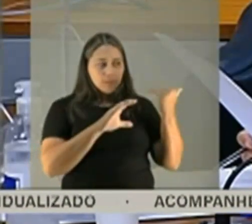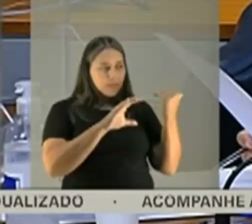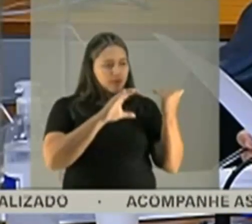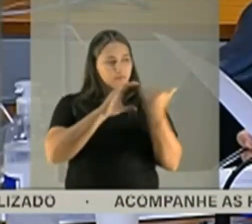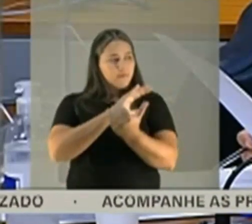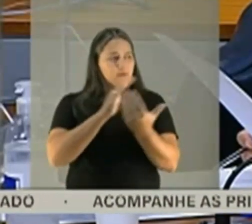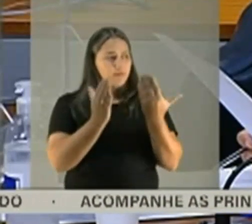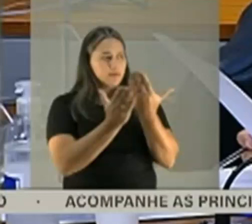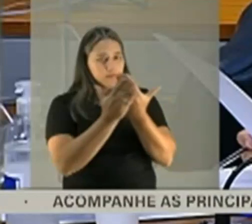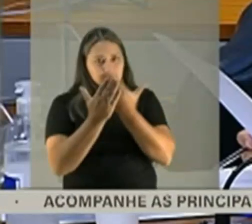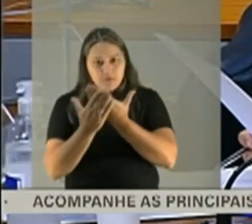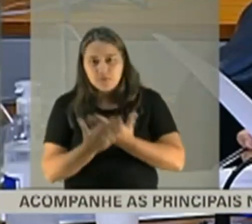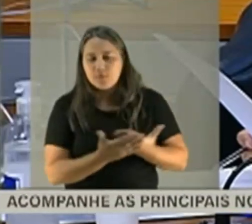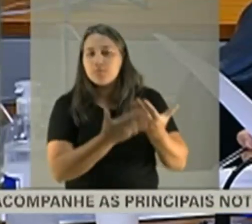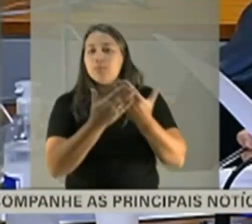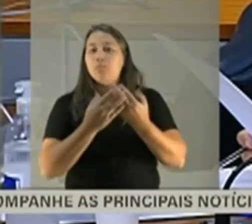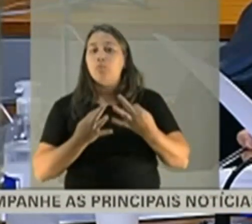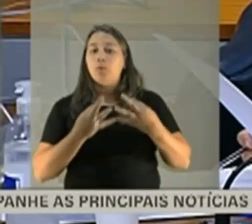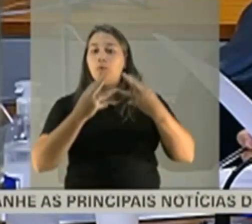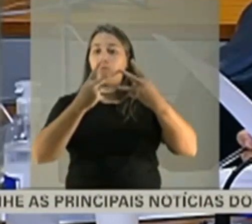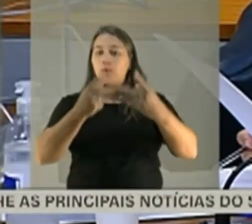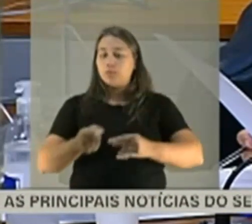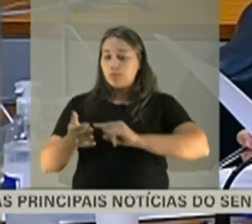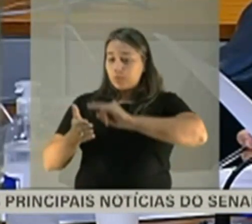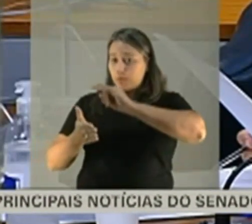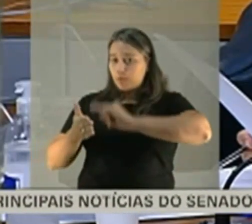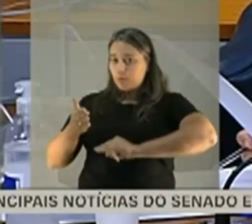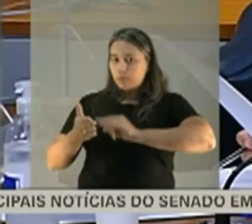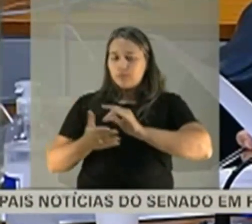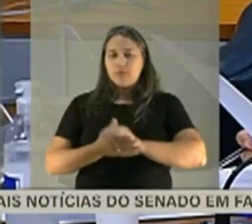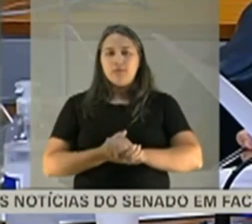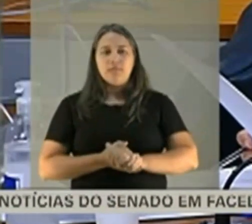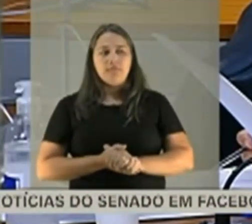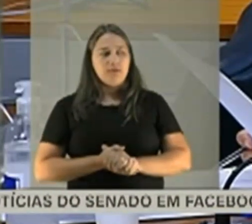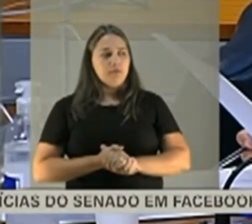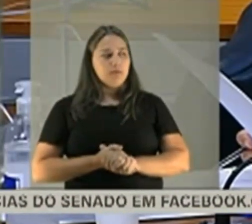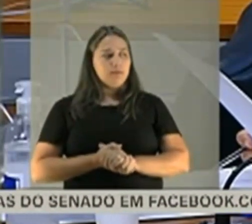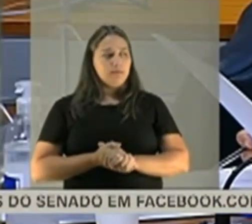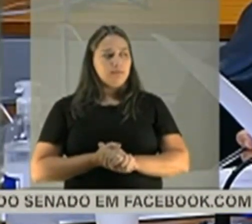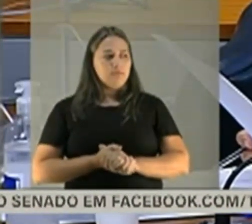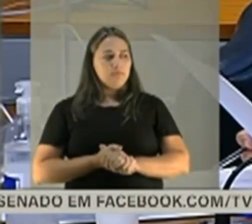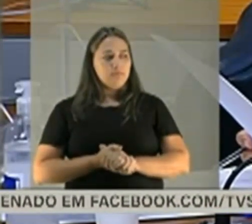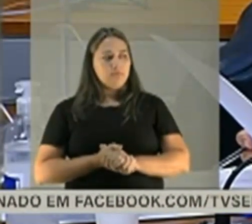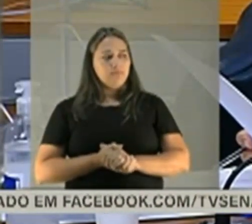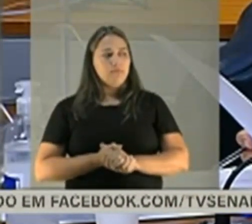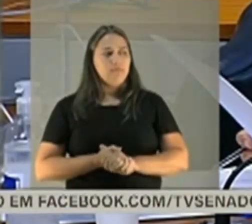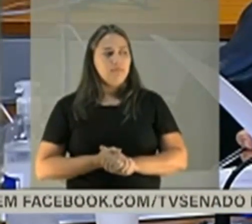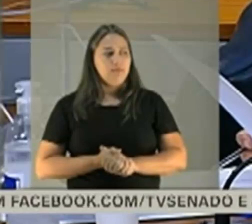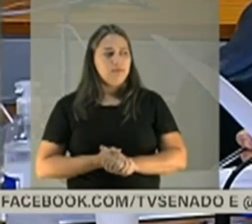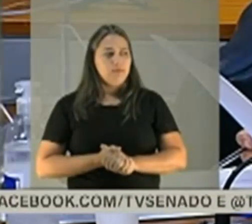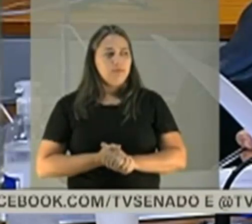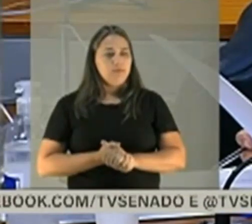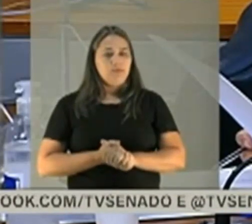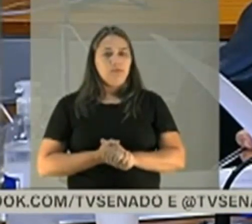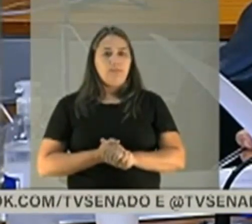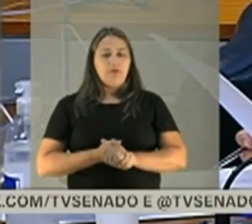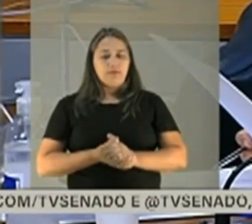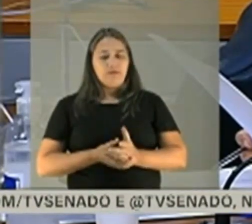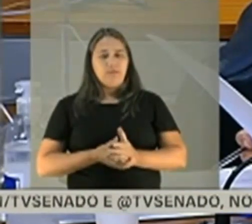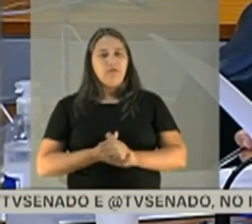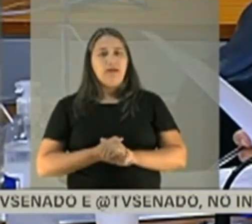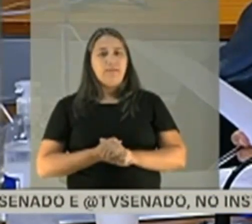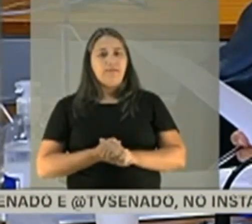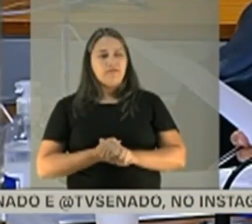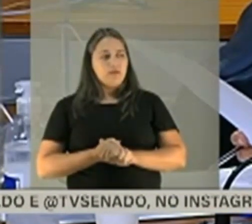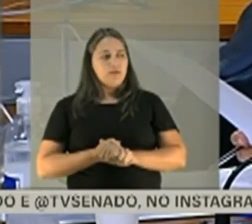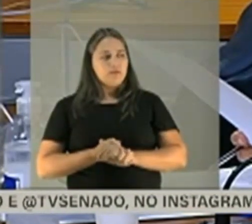vão enviar toda essa documentação que ficou aqui para a CPI. Mas Só dizer o rito que a gente envia. Mas o senhor